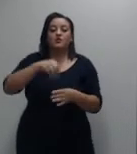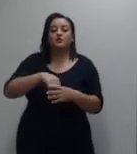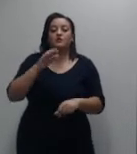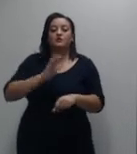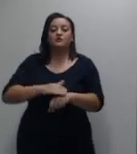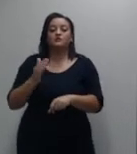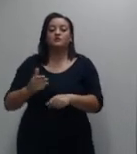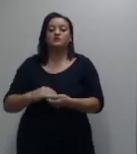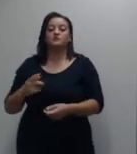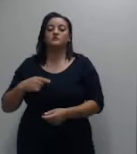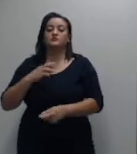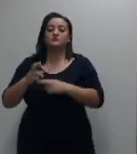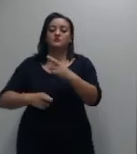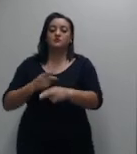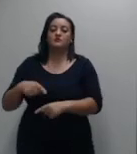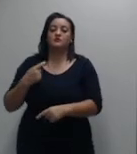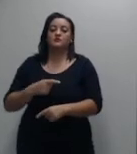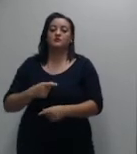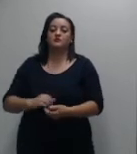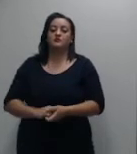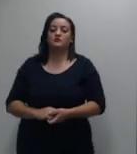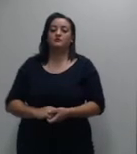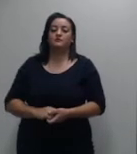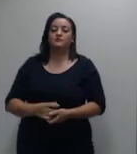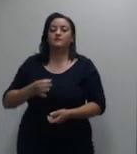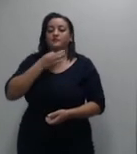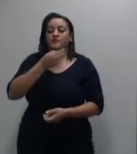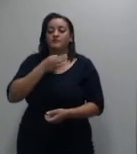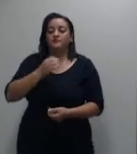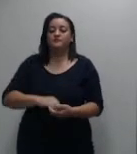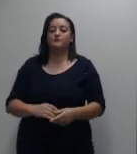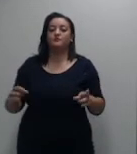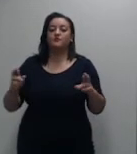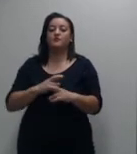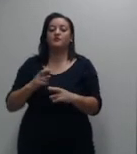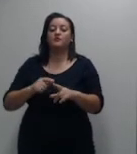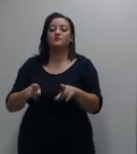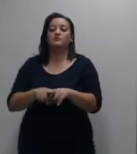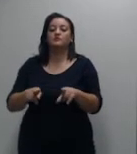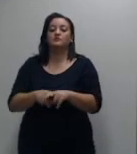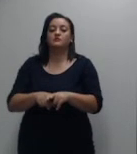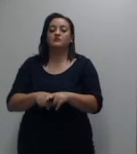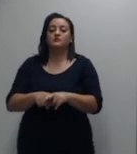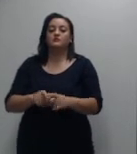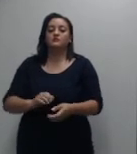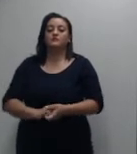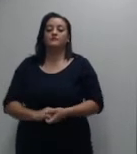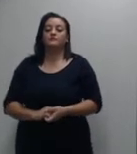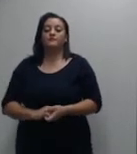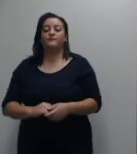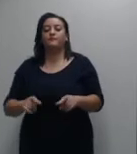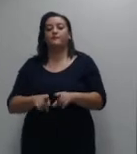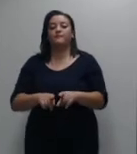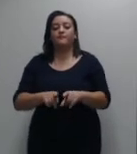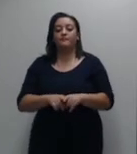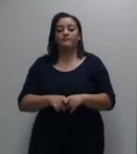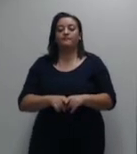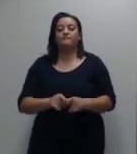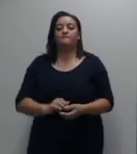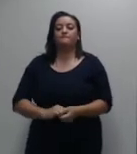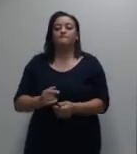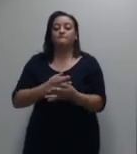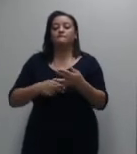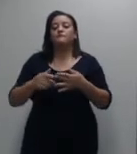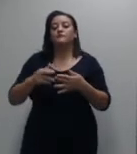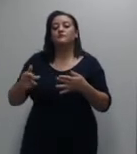a nossa fundamentação é uma grande com relação à a duas O agravo